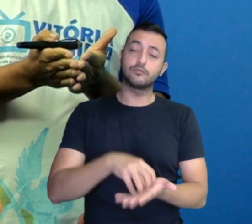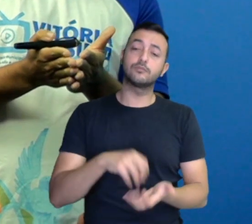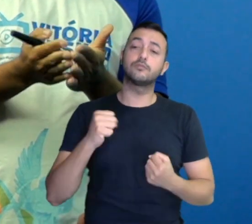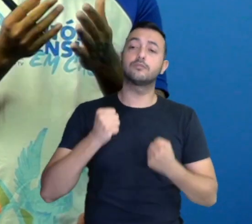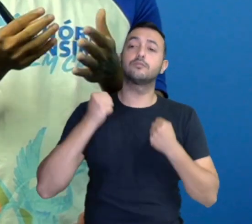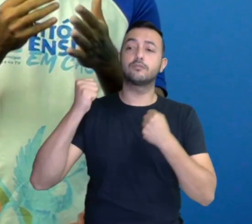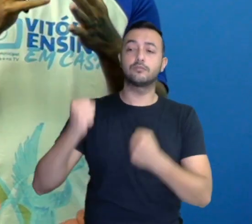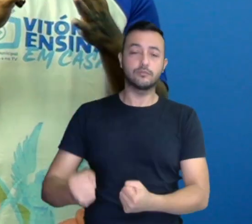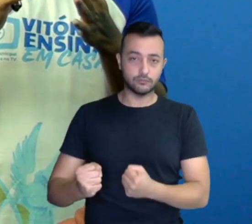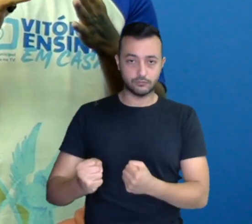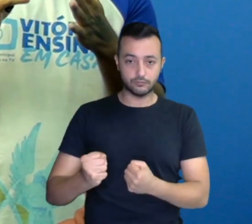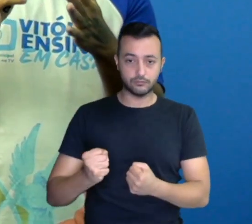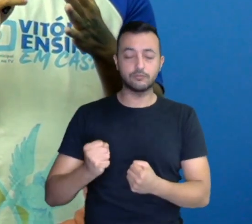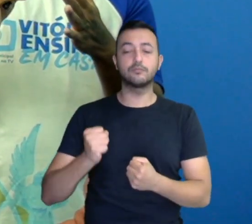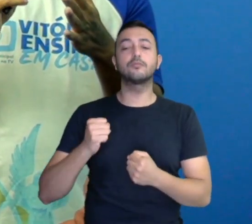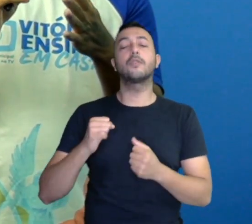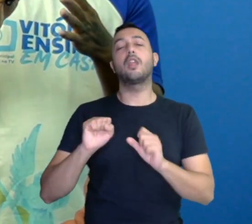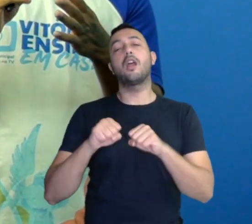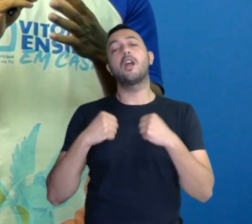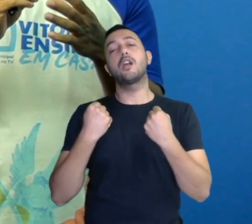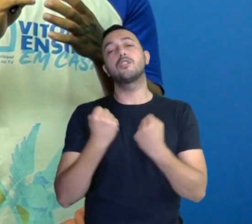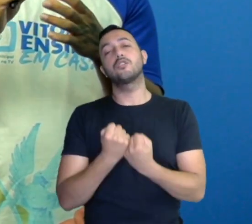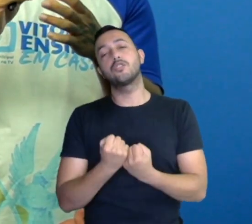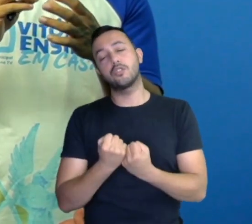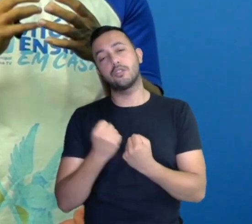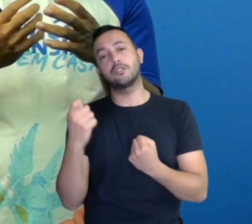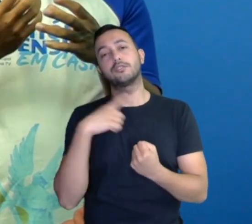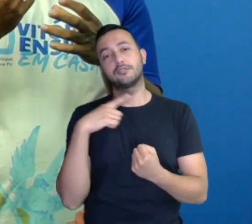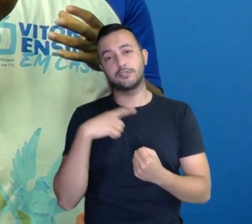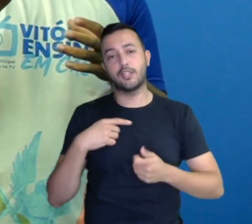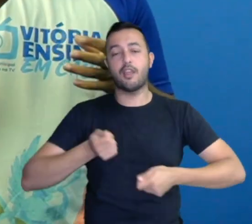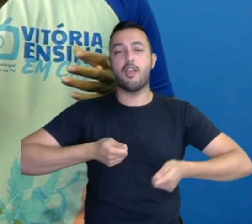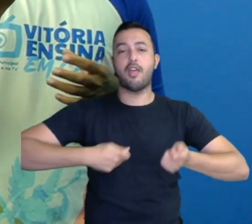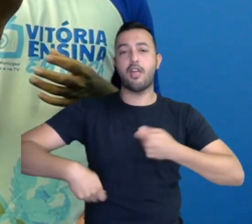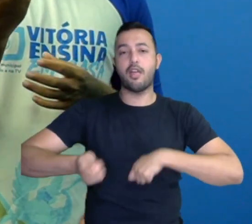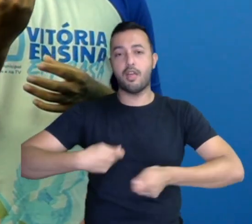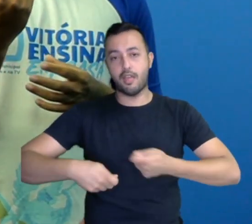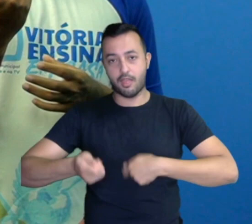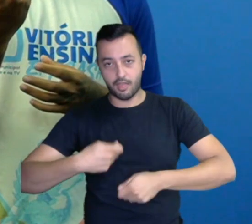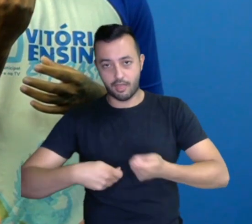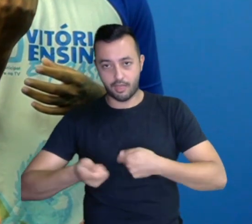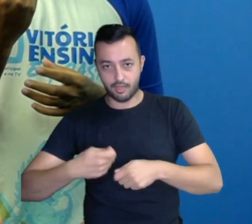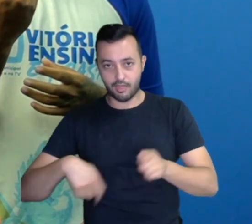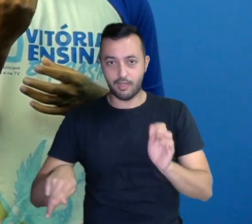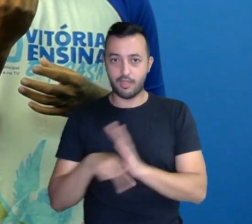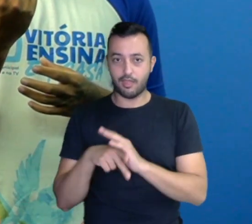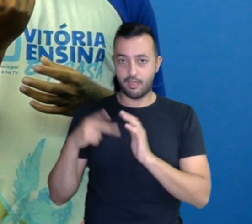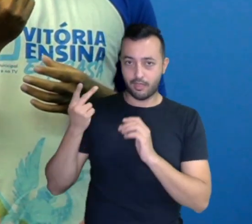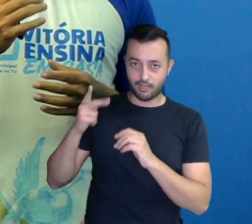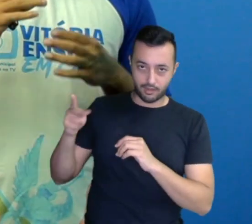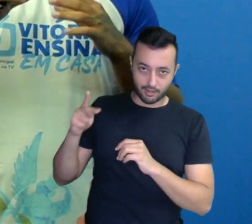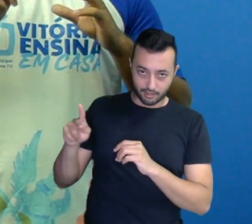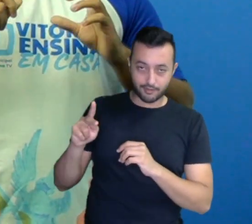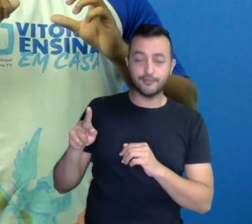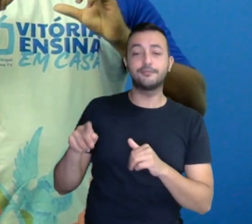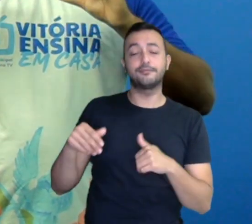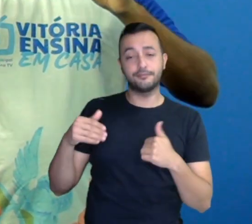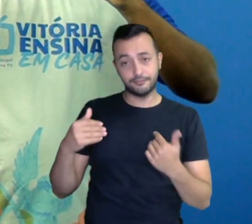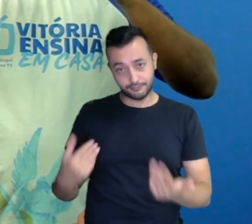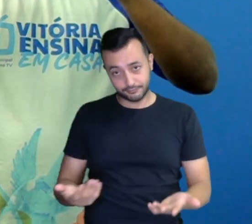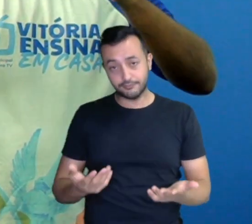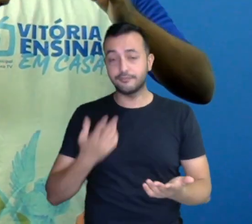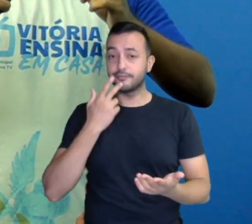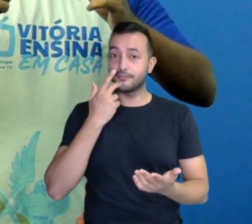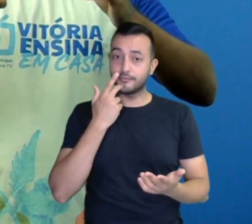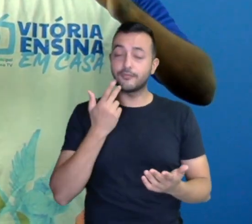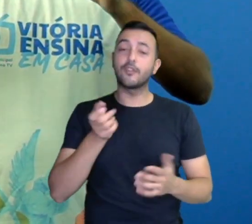poder no rei, quando a sociedade ela passa a ser administrada por esse representante, né? Então a gente vai falar